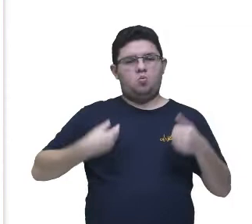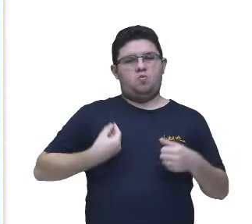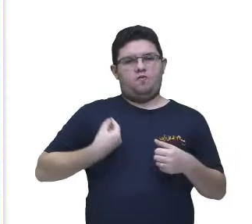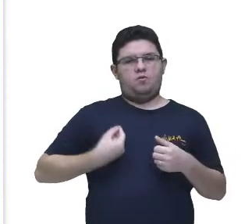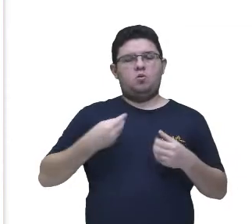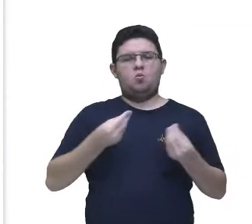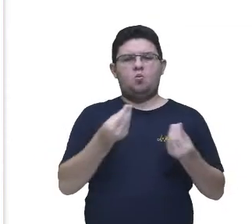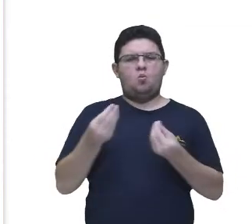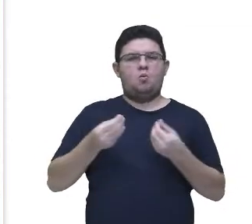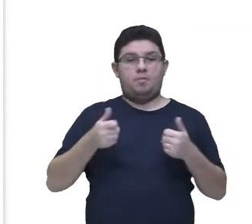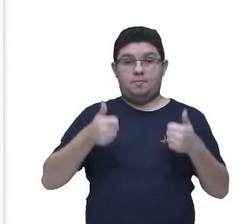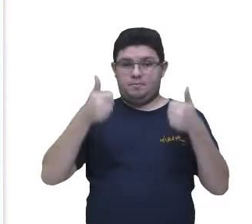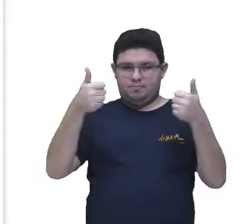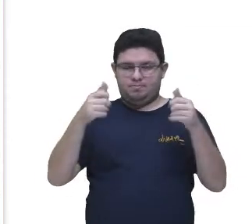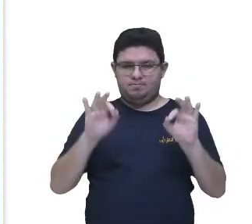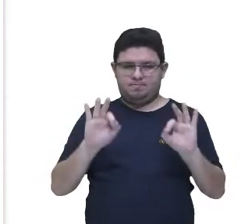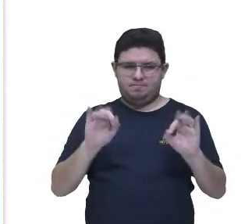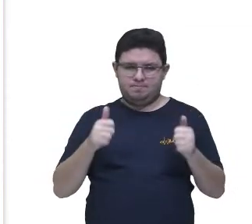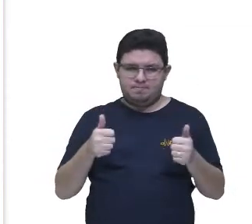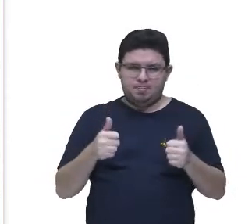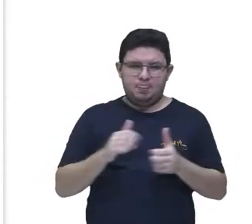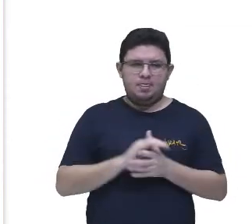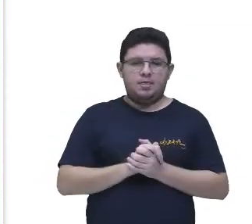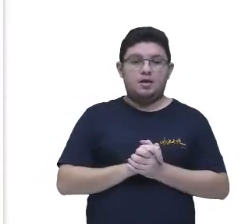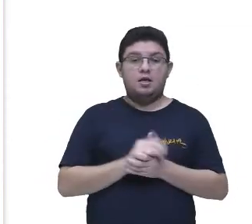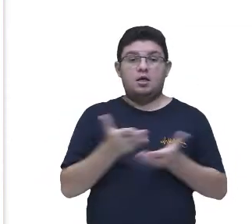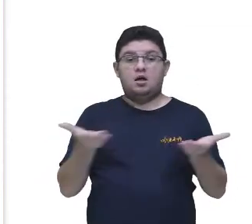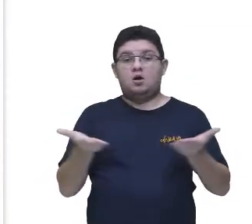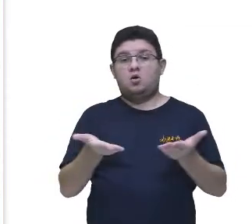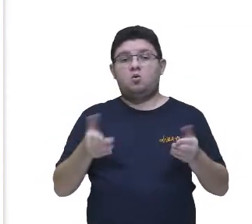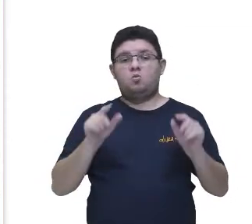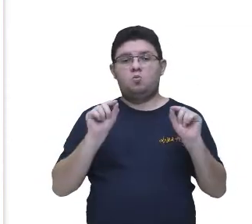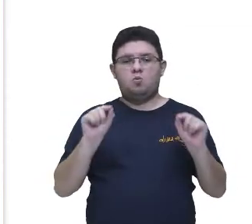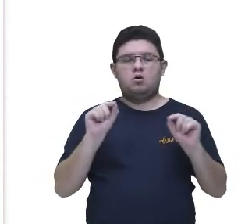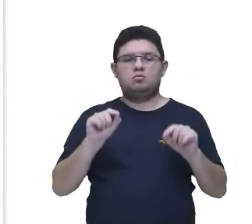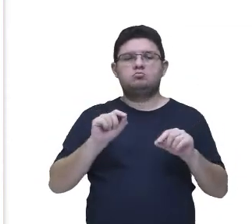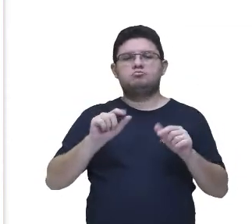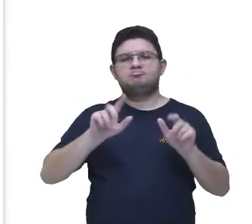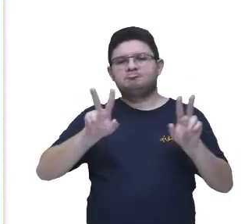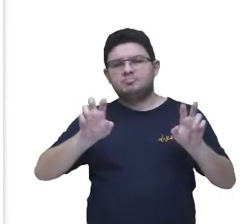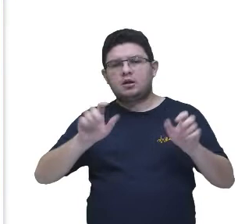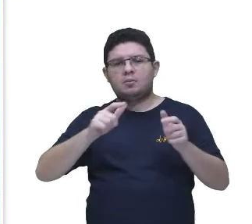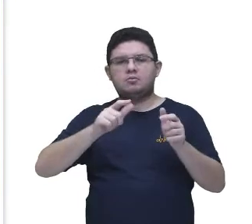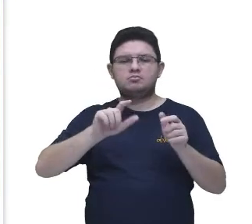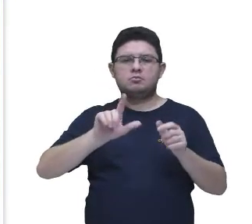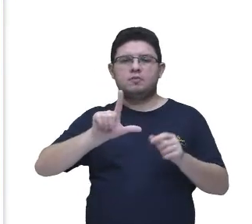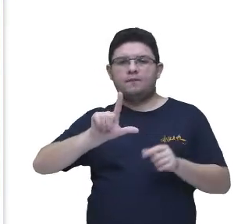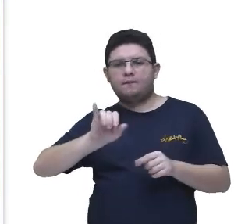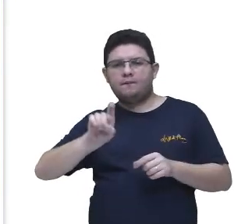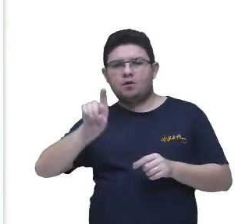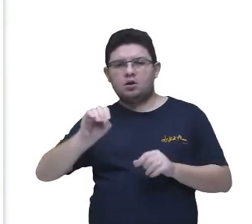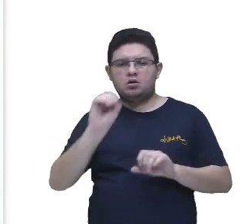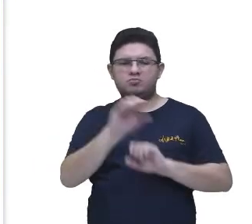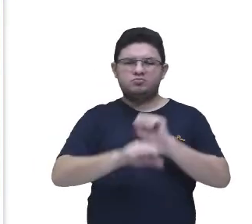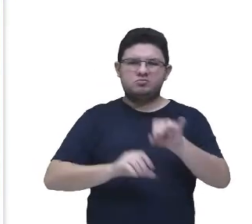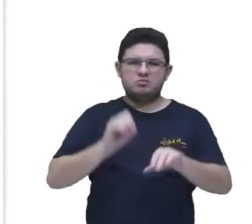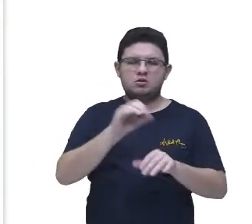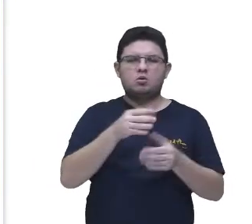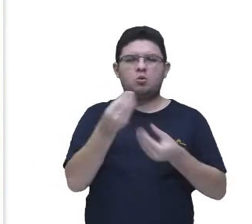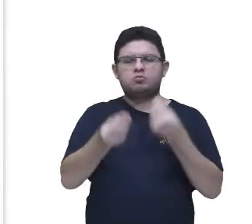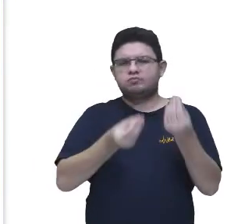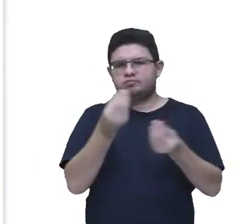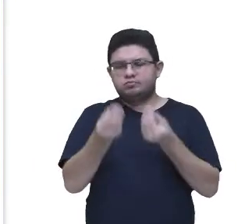vida. Certinho? Então agora a gente vai entrar na questão realmente do lixo, desse descarte. Como eu falei para vocês, quanto